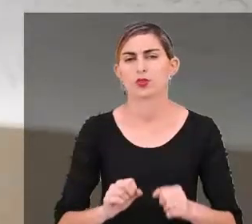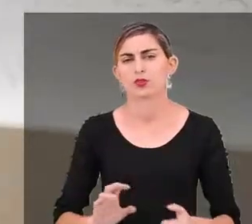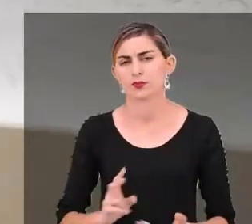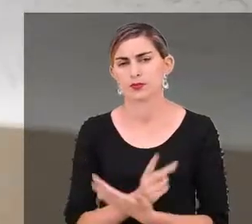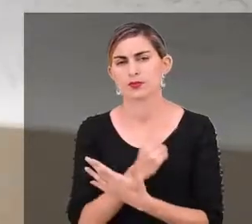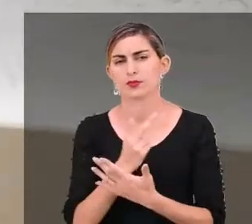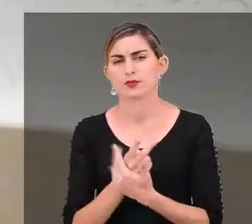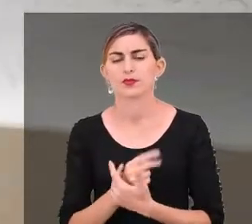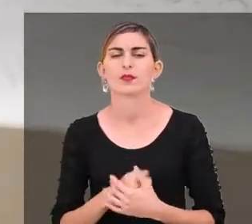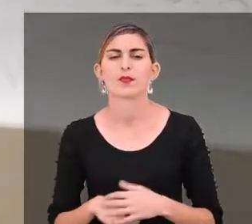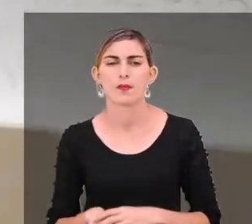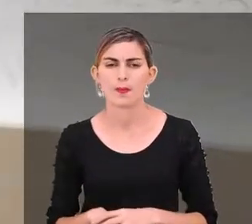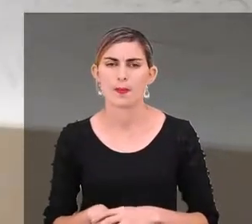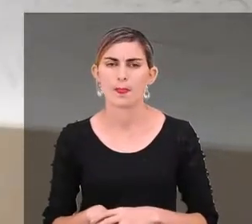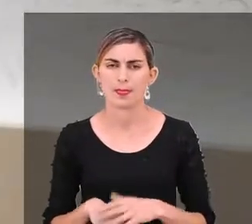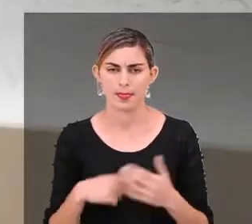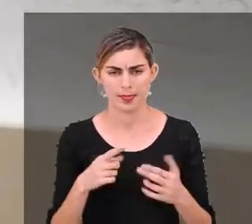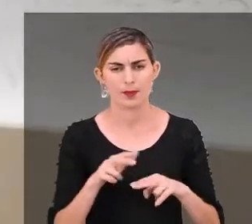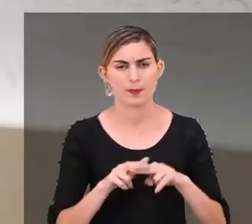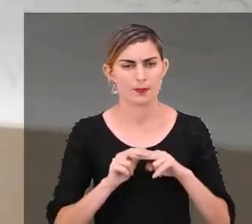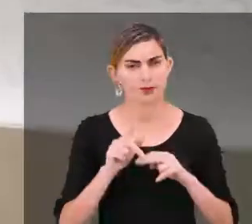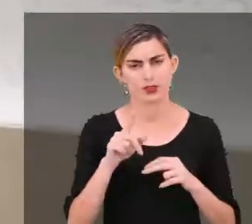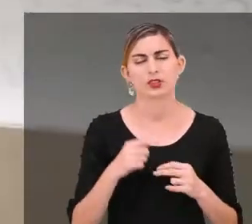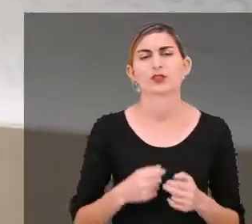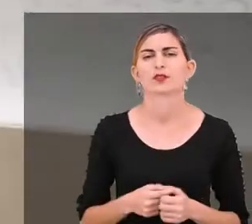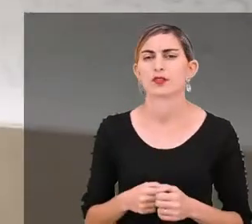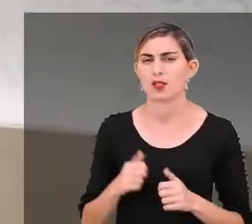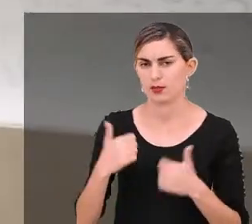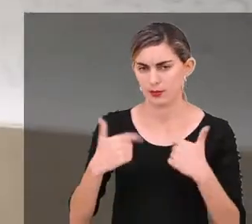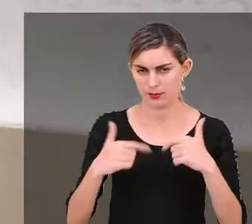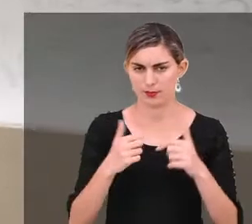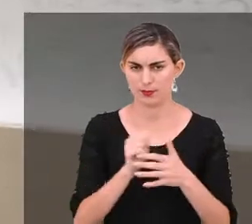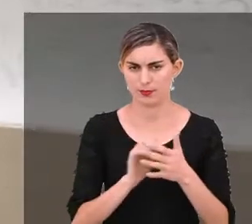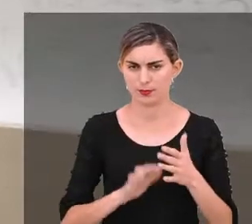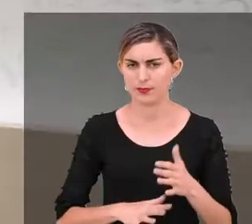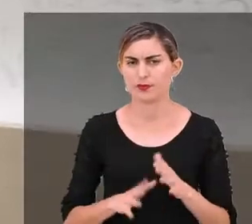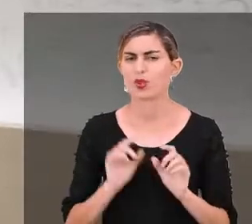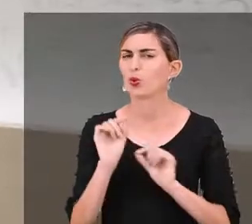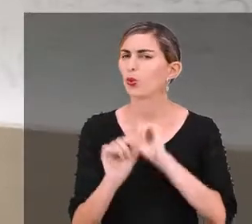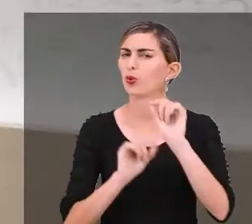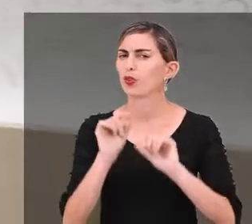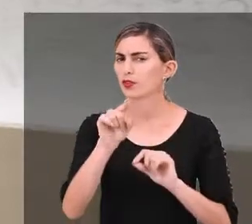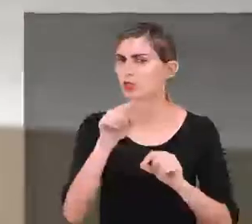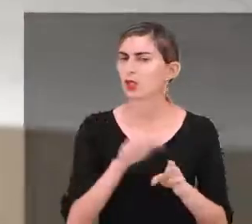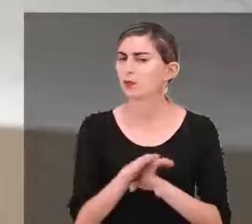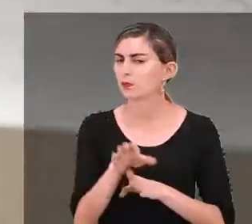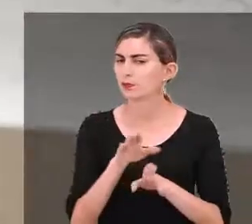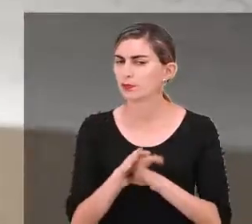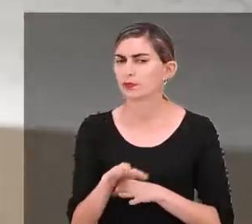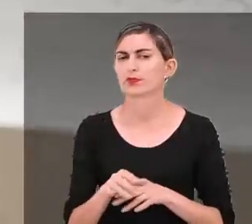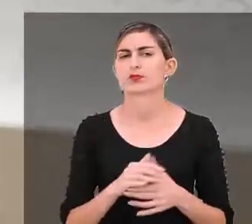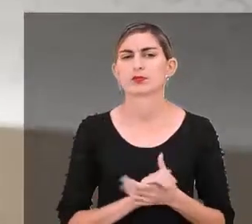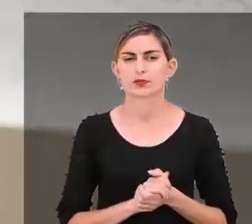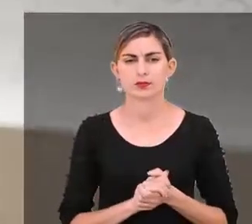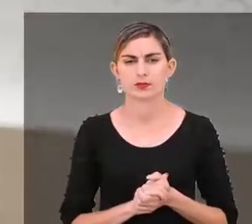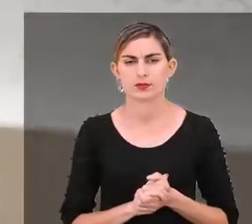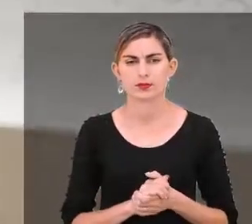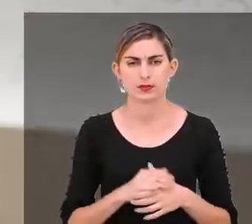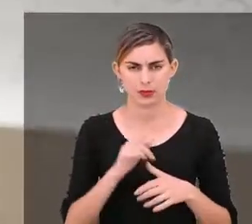pode sofrer com relação a essa execução dessa atividade? E o que você recomendaria?